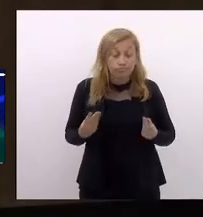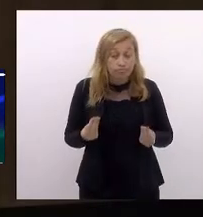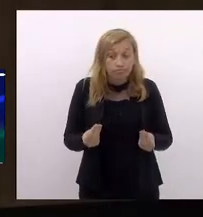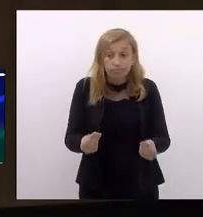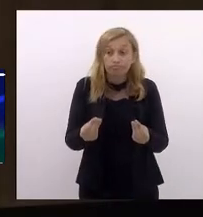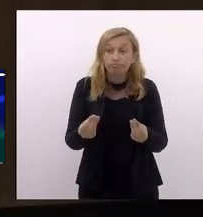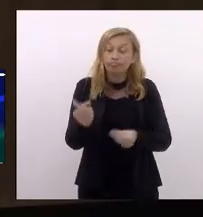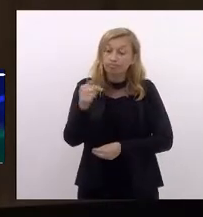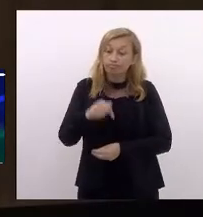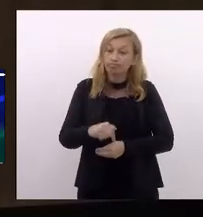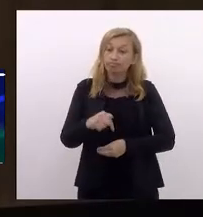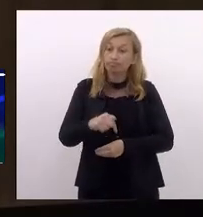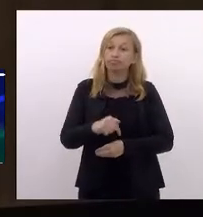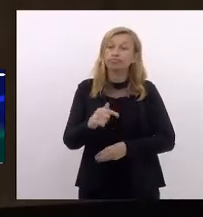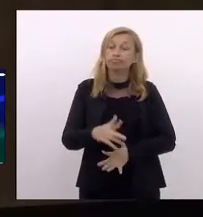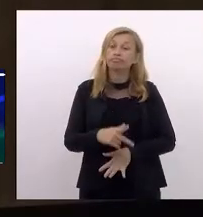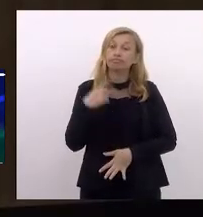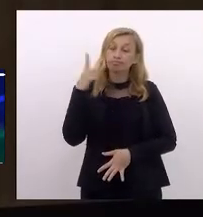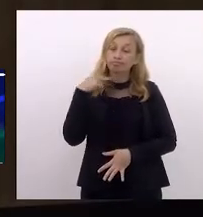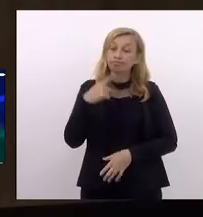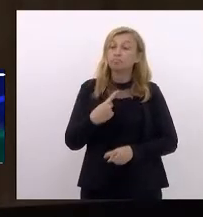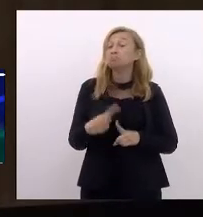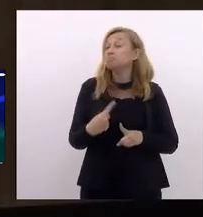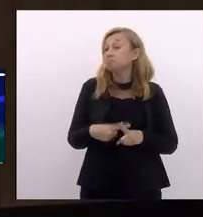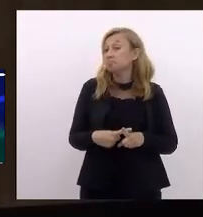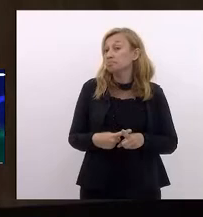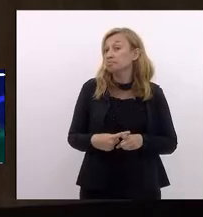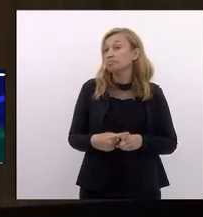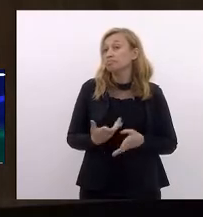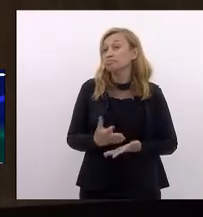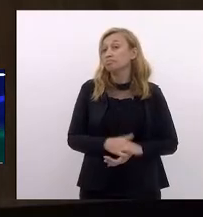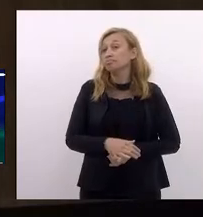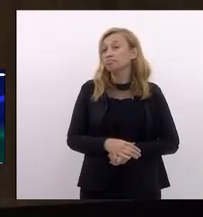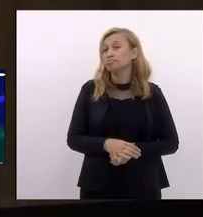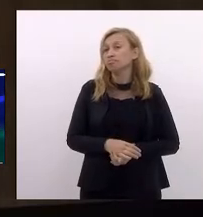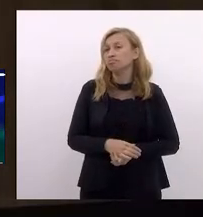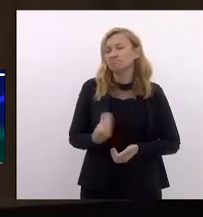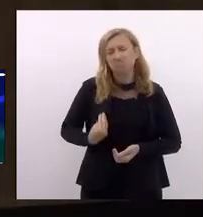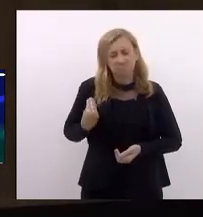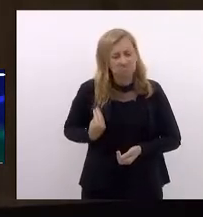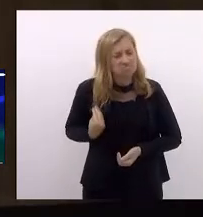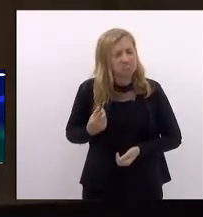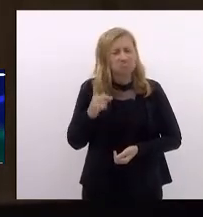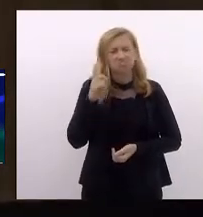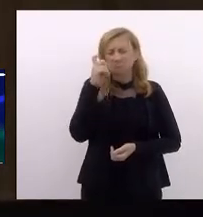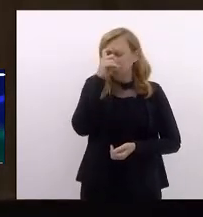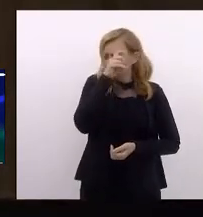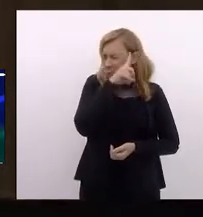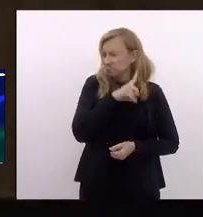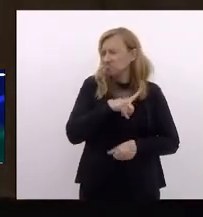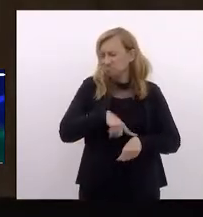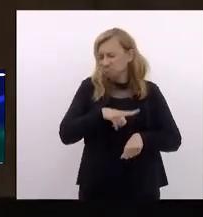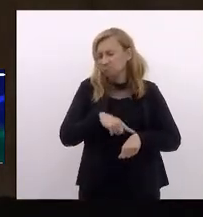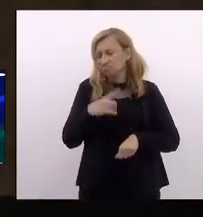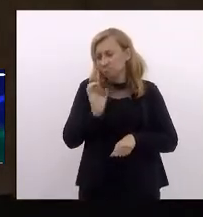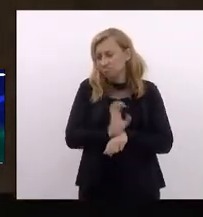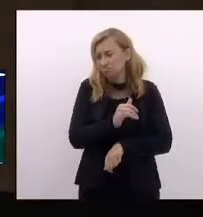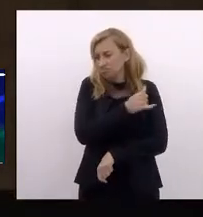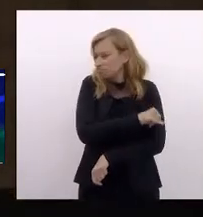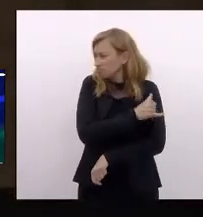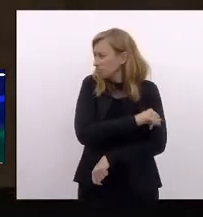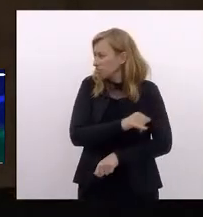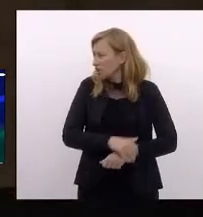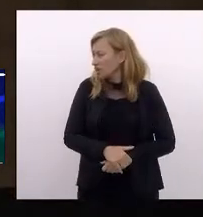aqui no Parlamento porque nós temos passado por momentos dificílimos do Estado do Rio de Janeiro